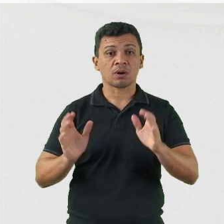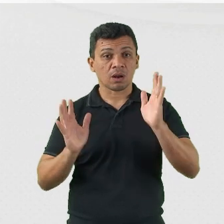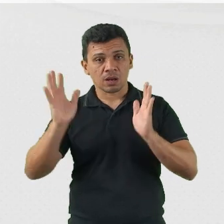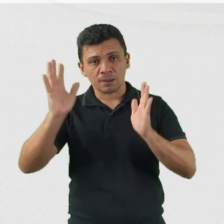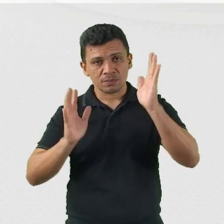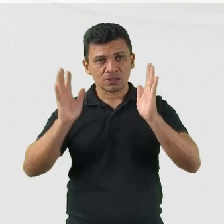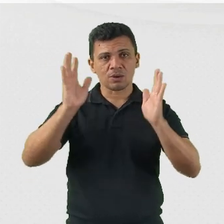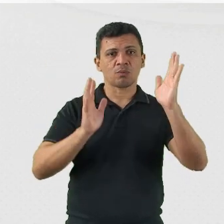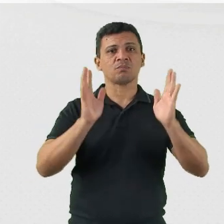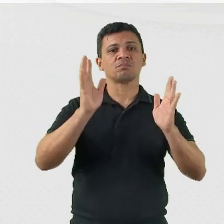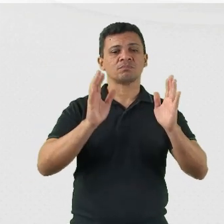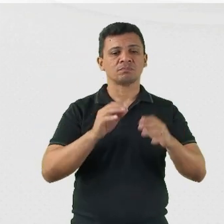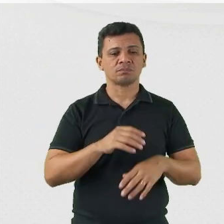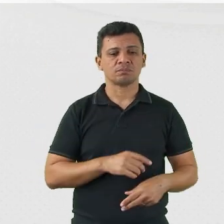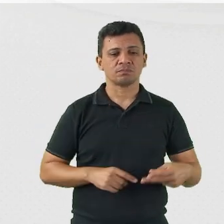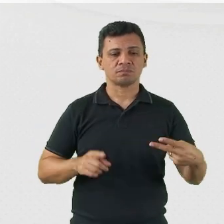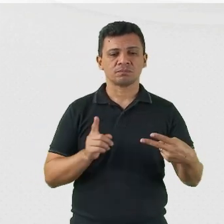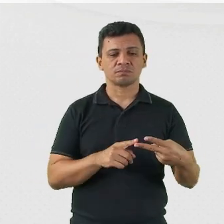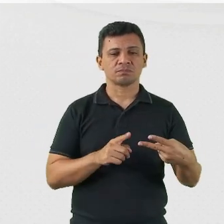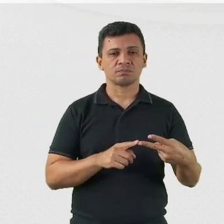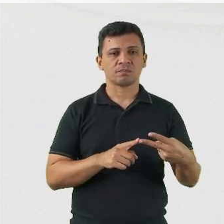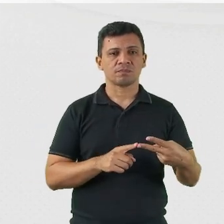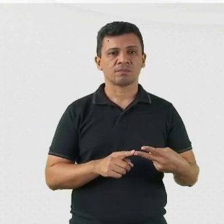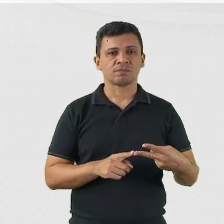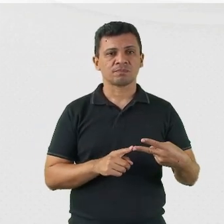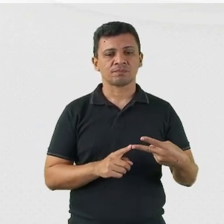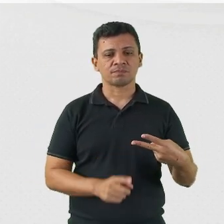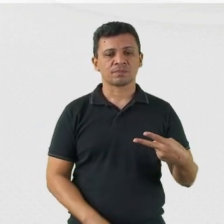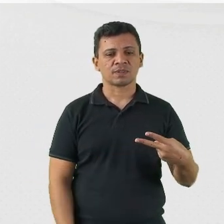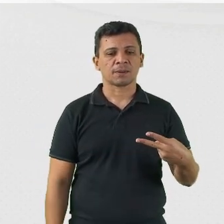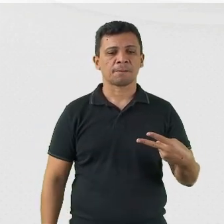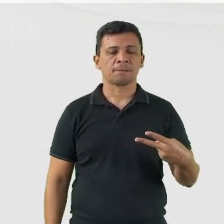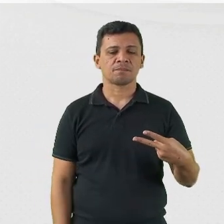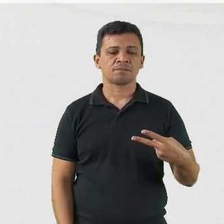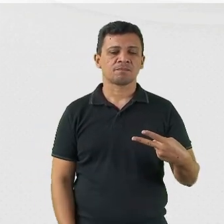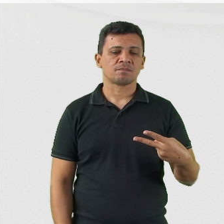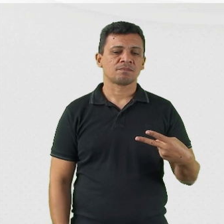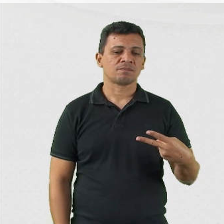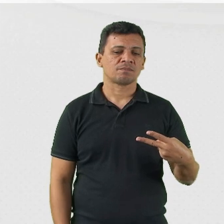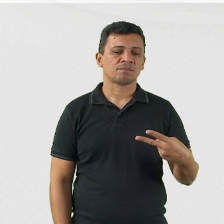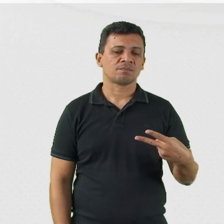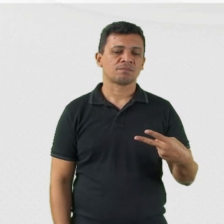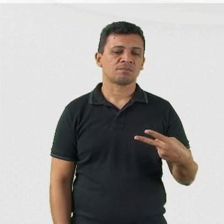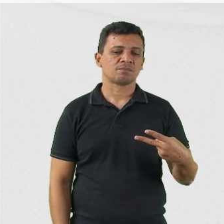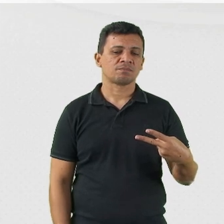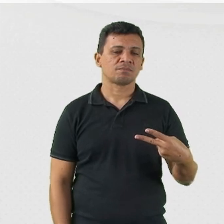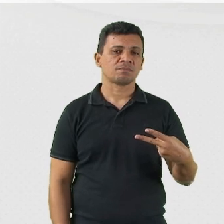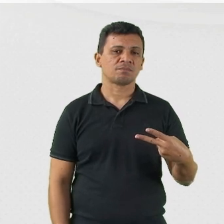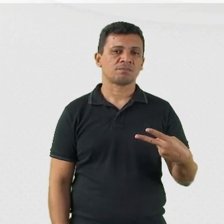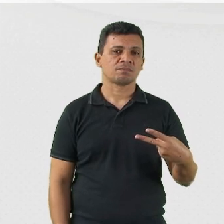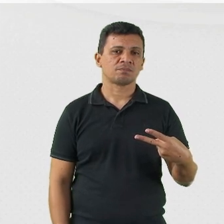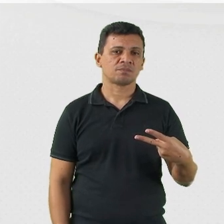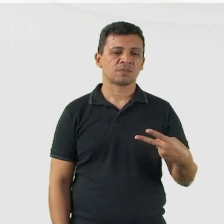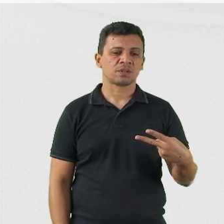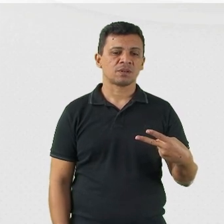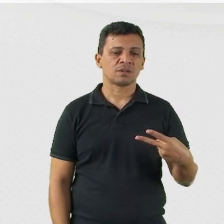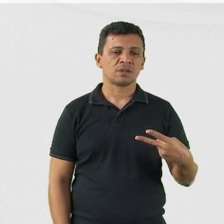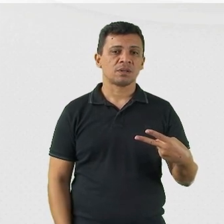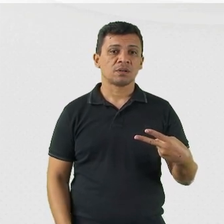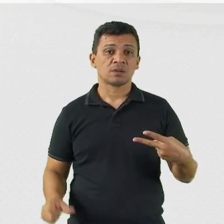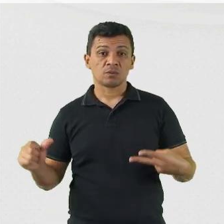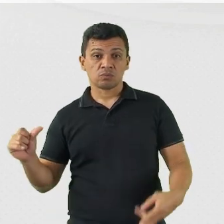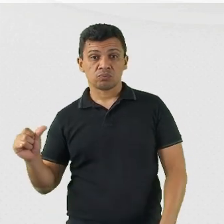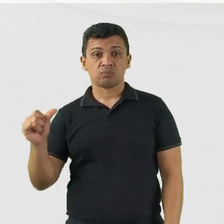caminhão. Air, airplane, helicopter, rocket, balloon. Então nós temos